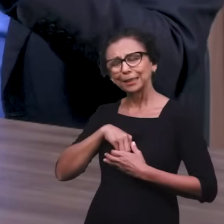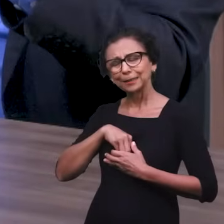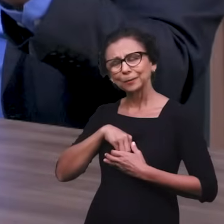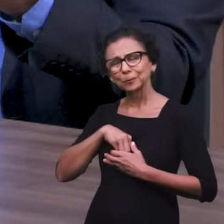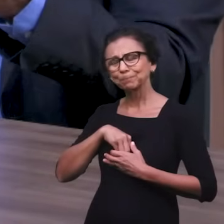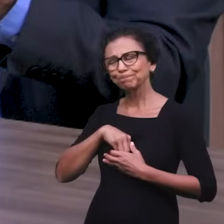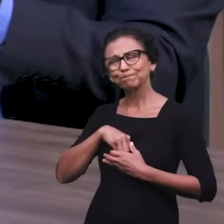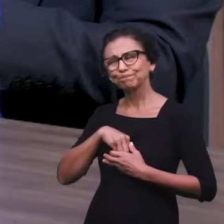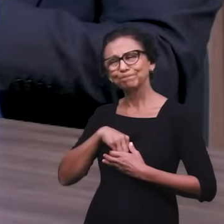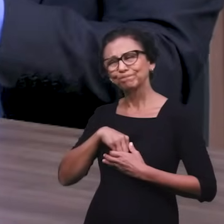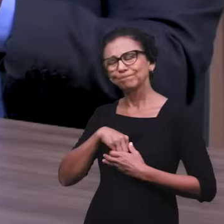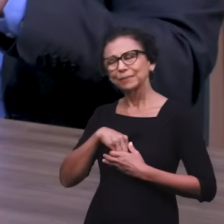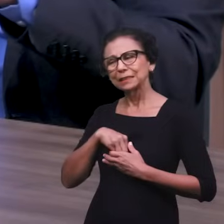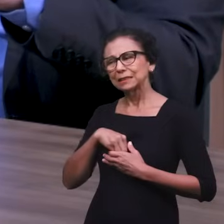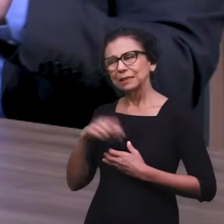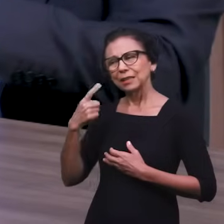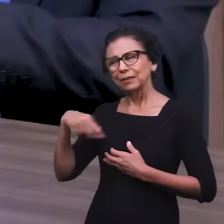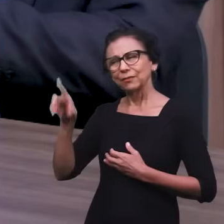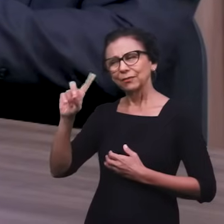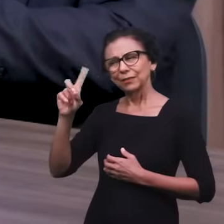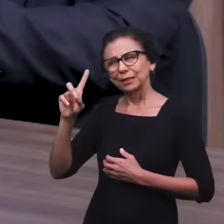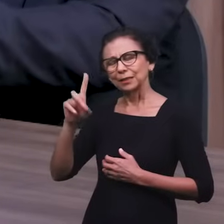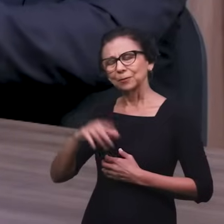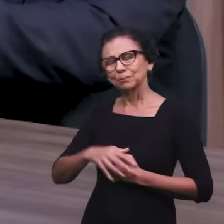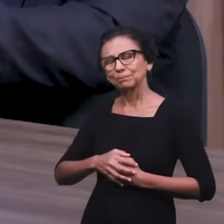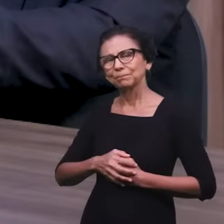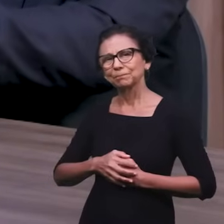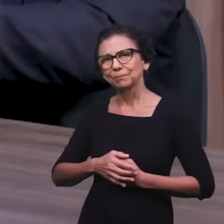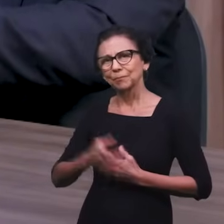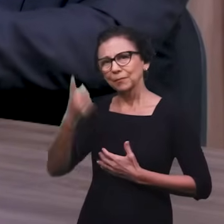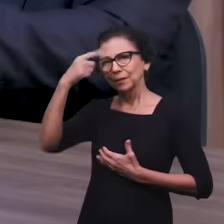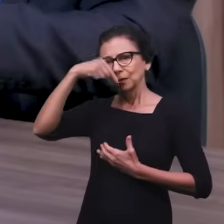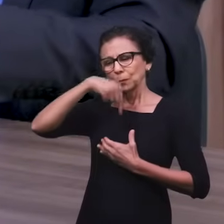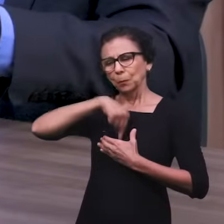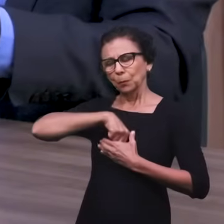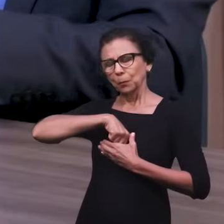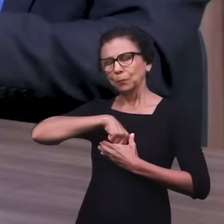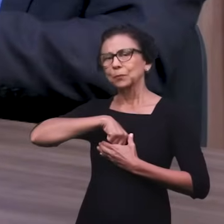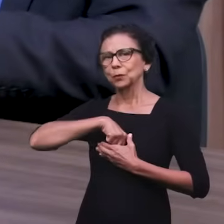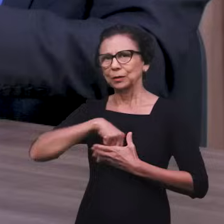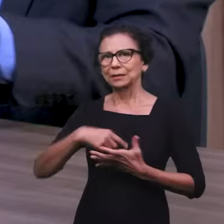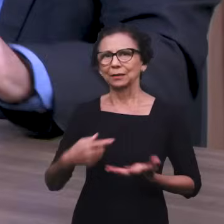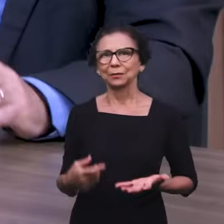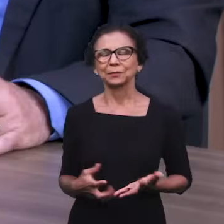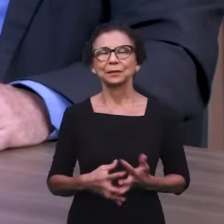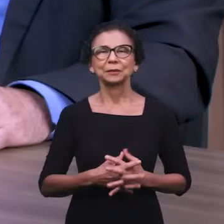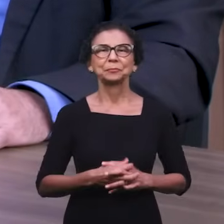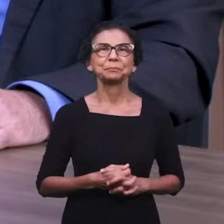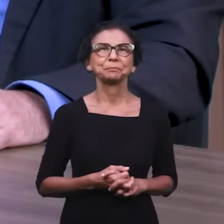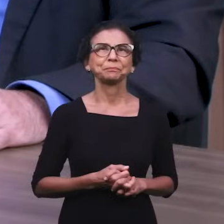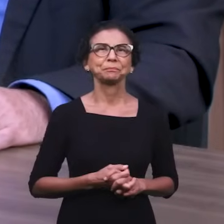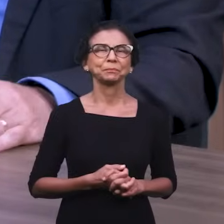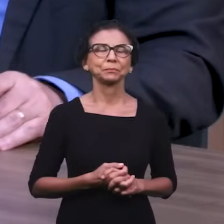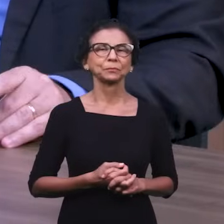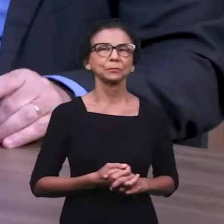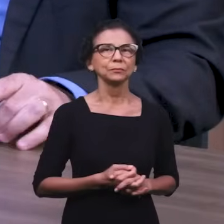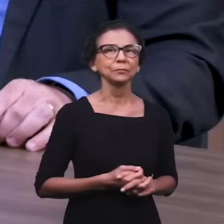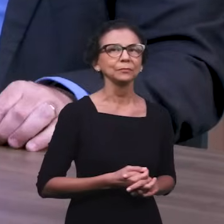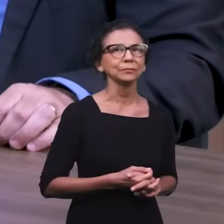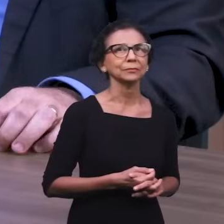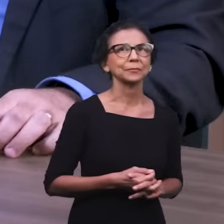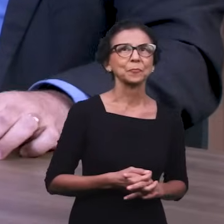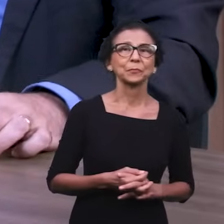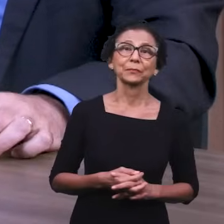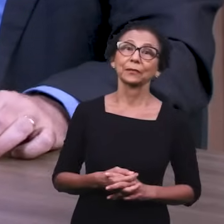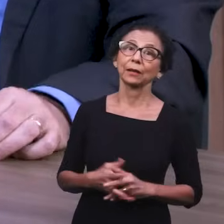vão além, né? Então sai daquilo que foi tão simplesmente e quando a gente entra nesse campo aí da